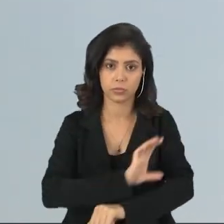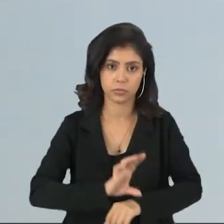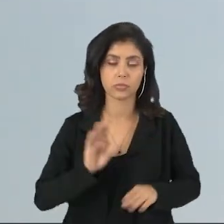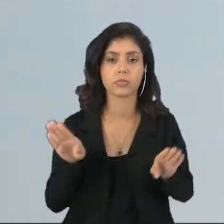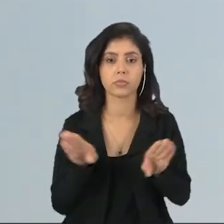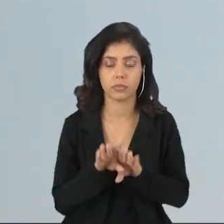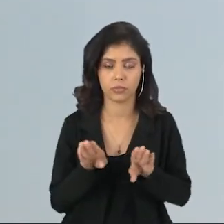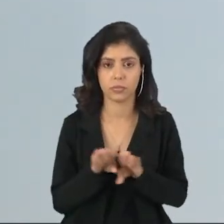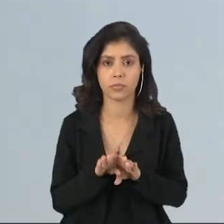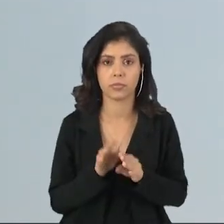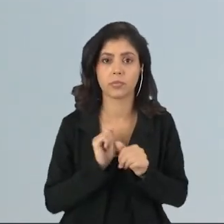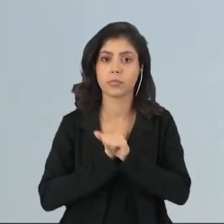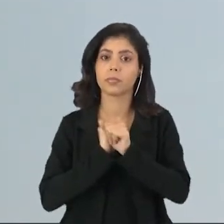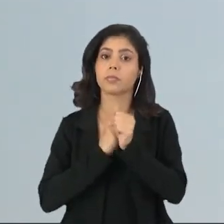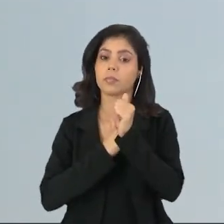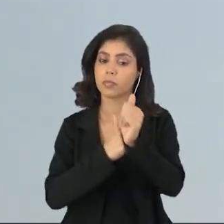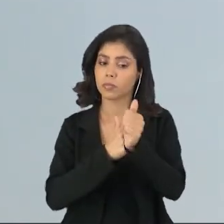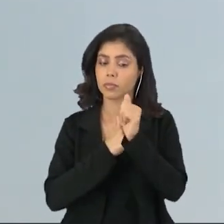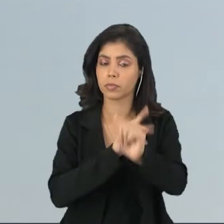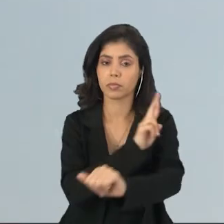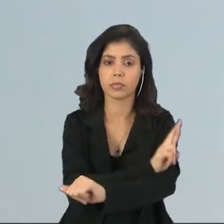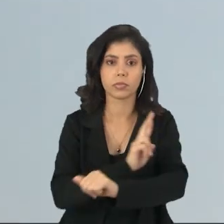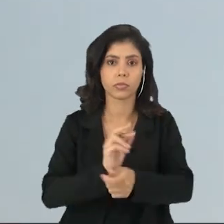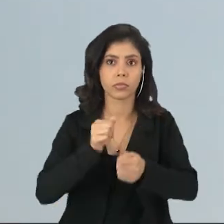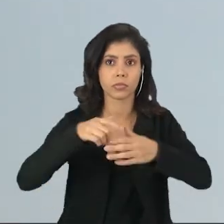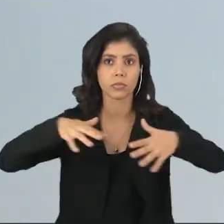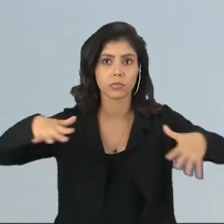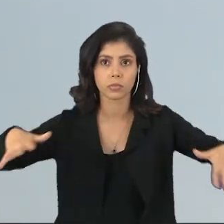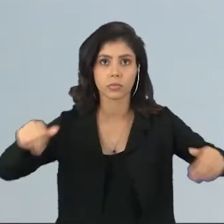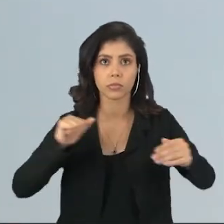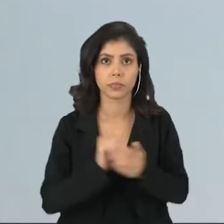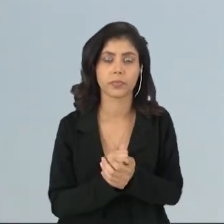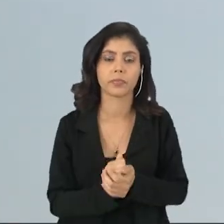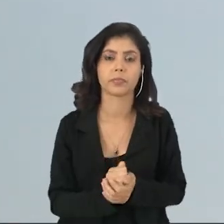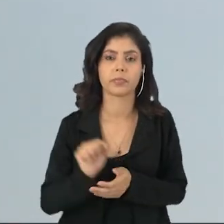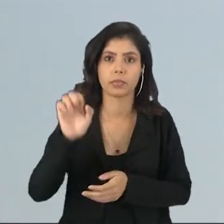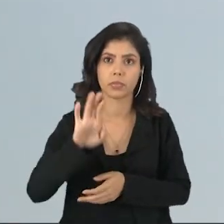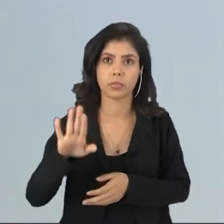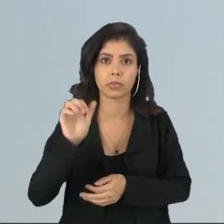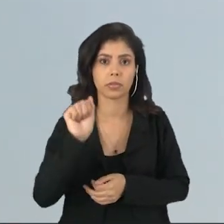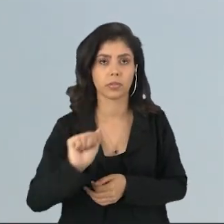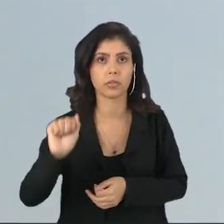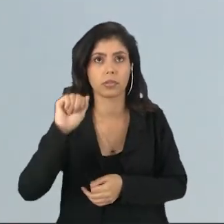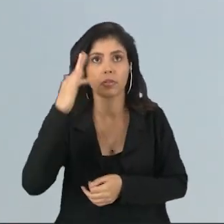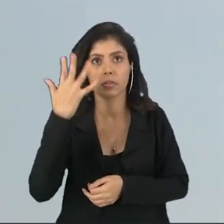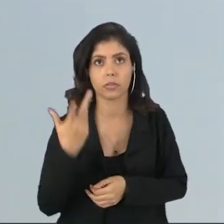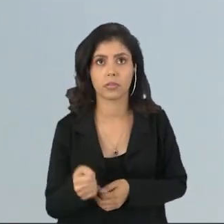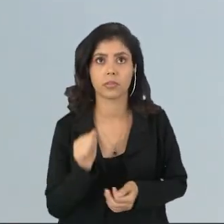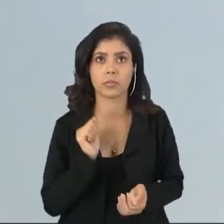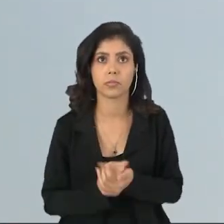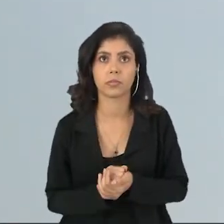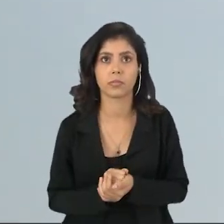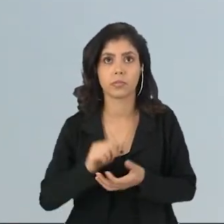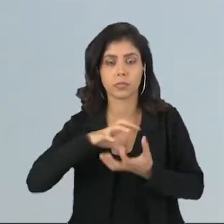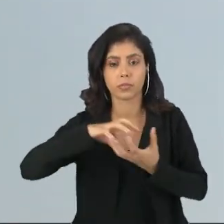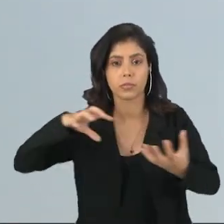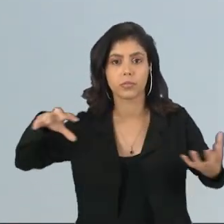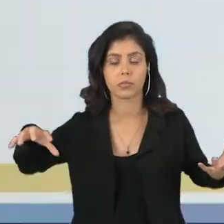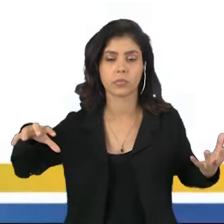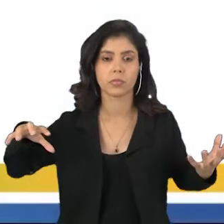questão religiosa seguiu também nessa expansão desses países europeus, na Ásia, na África e no